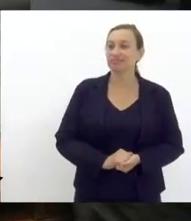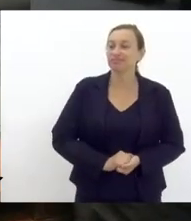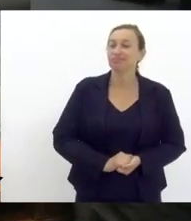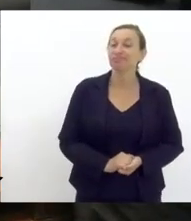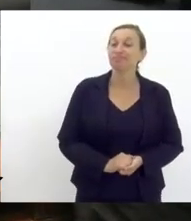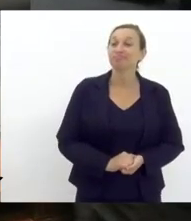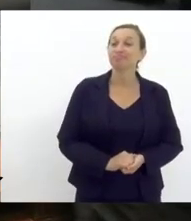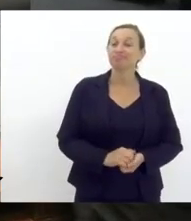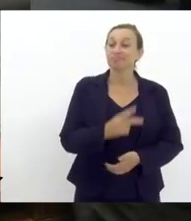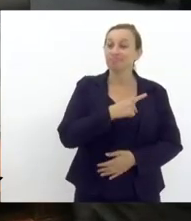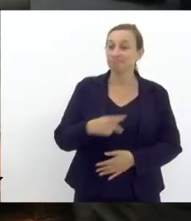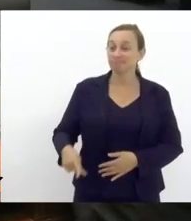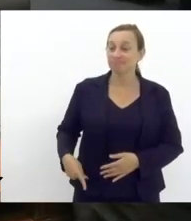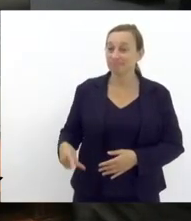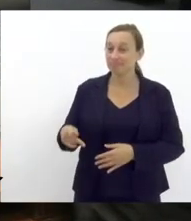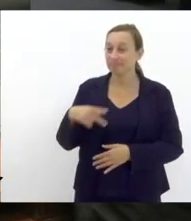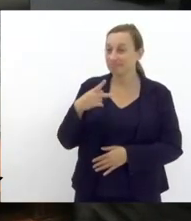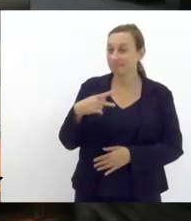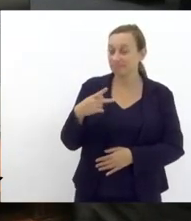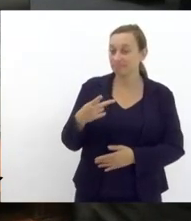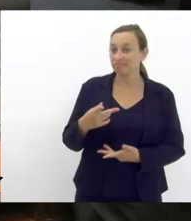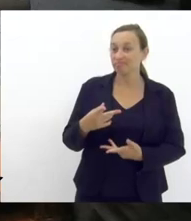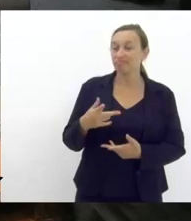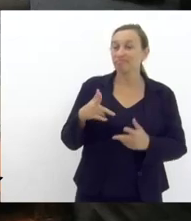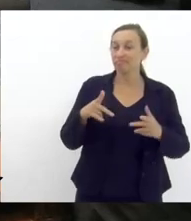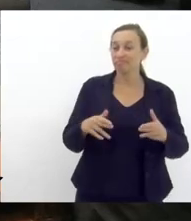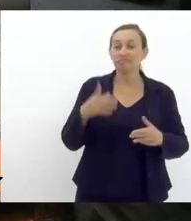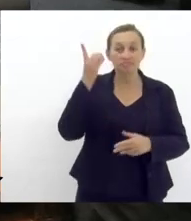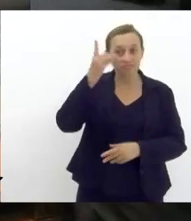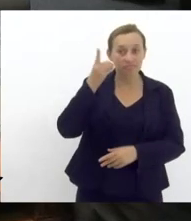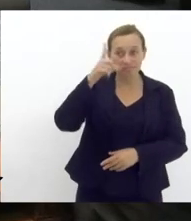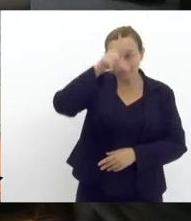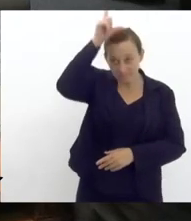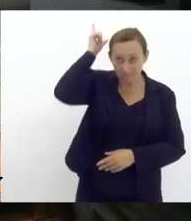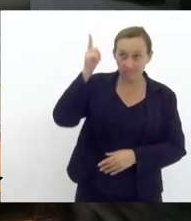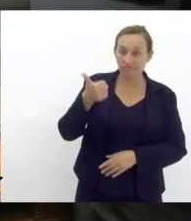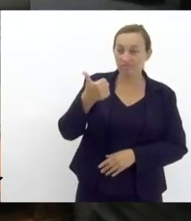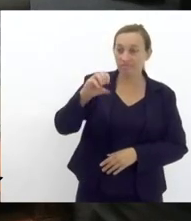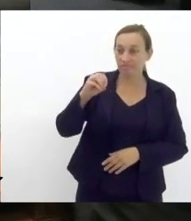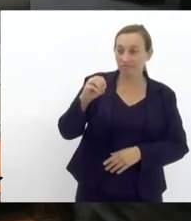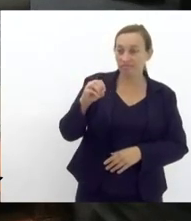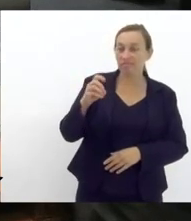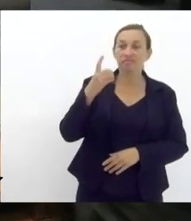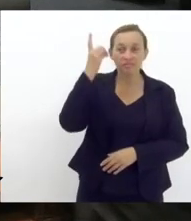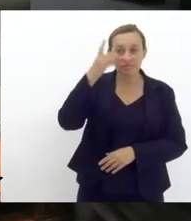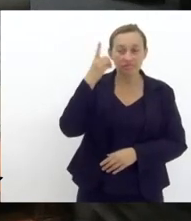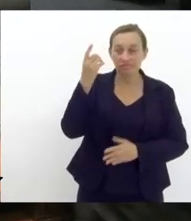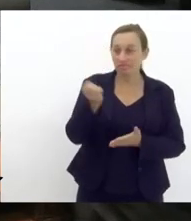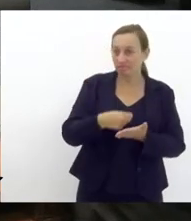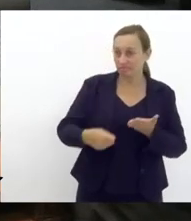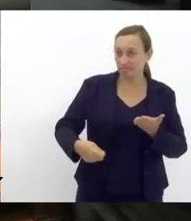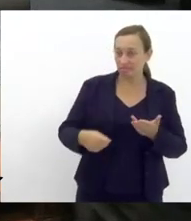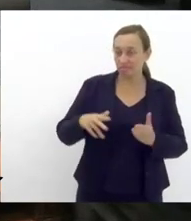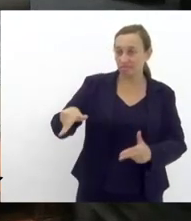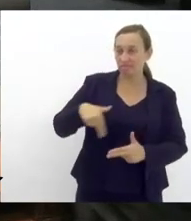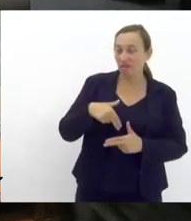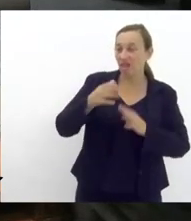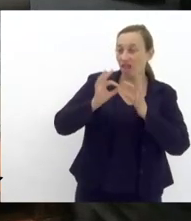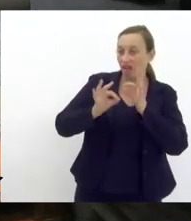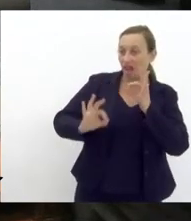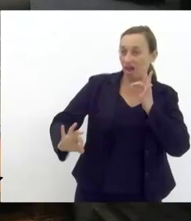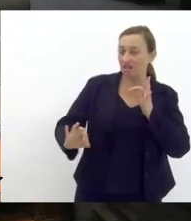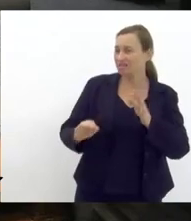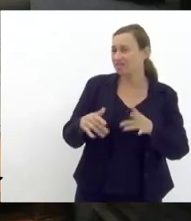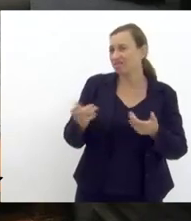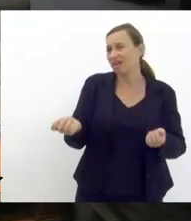eu vou fazer couro aqui com o Deputado Luiz Paulo tem quase 10 deputados inscritos no expediente final você vai ficar se alongando aqui depois que